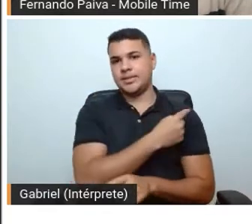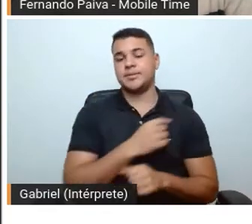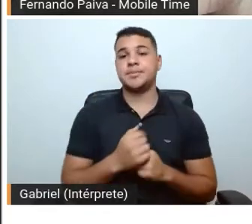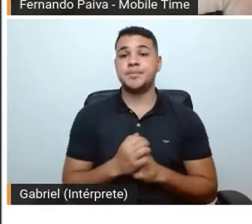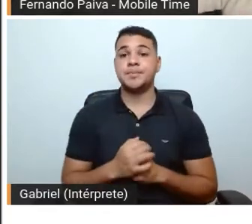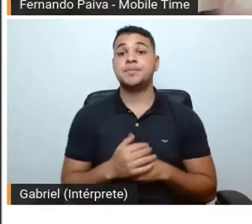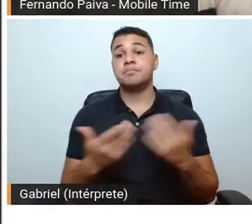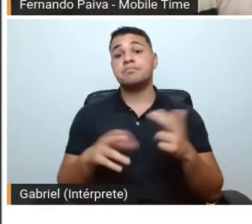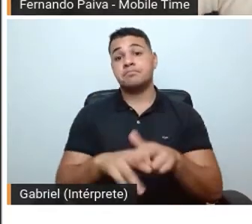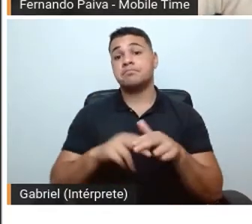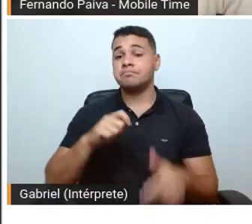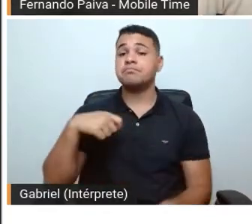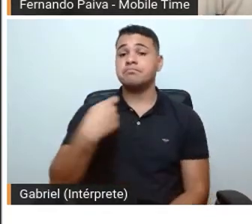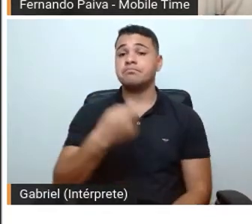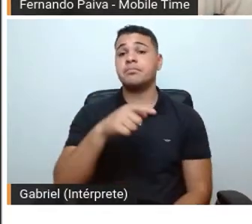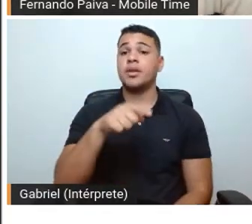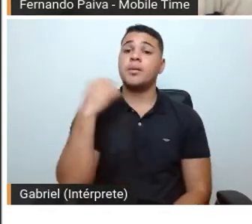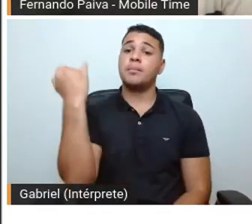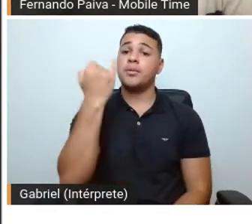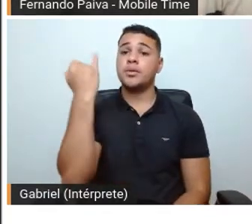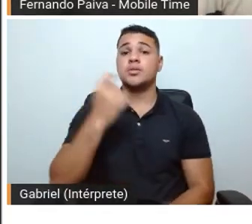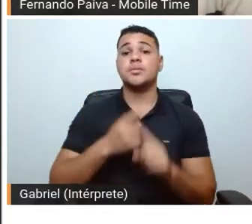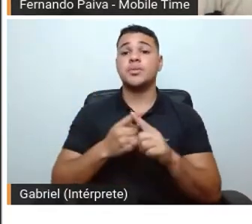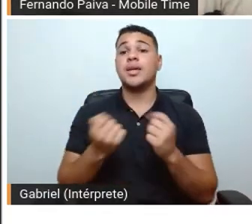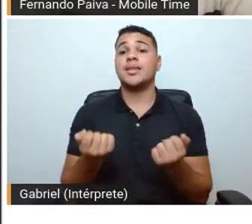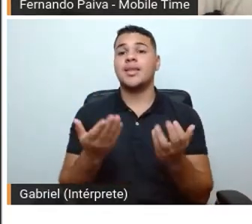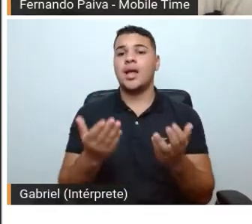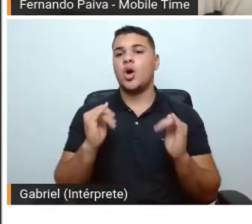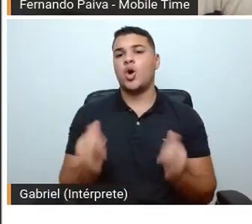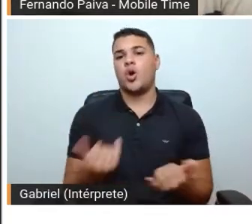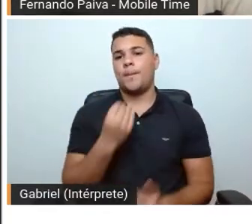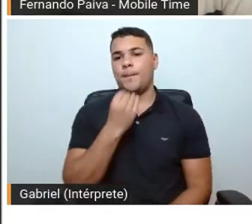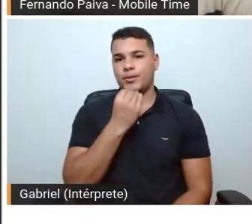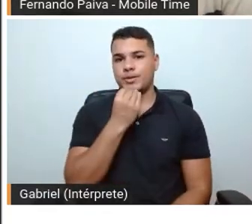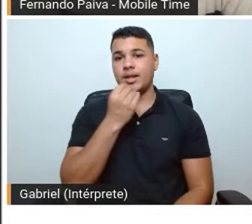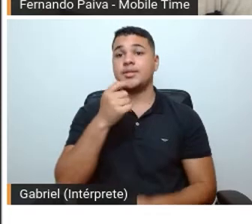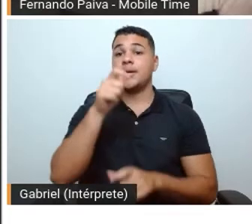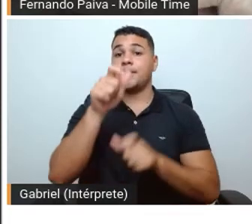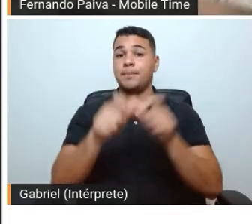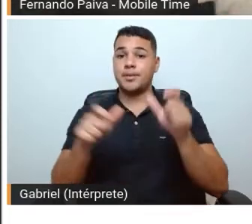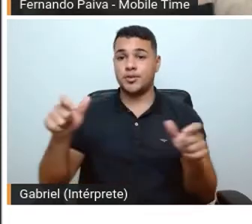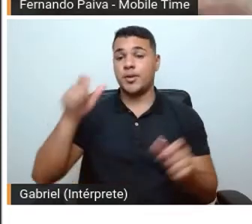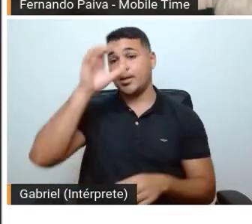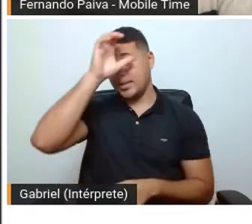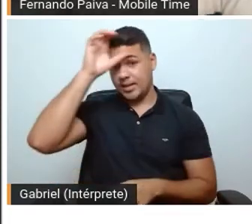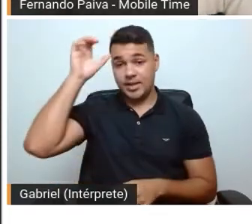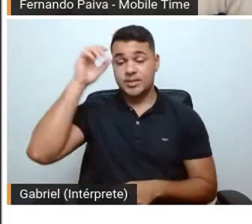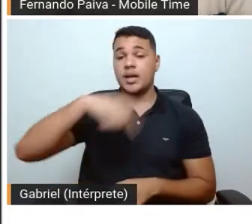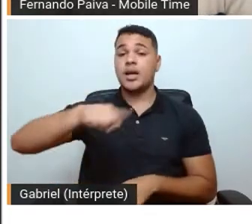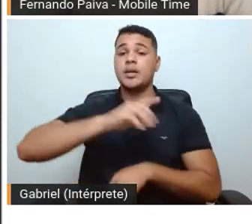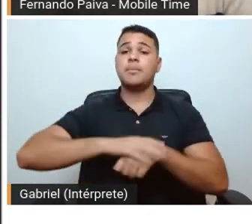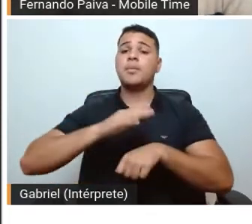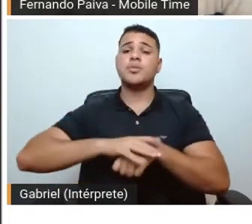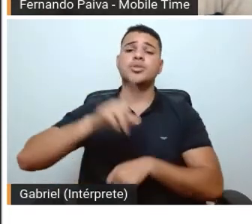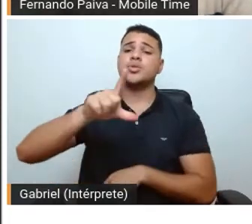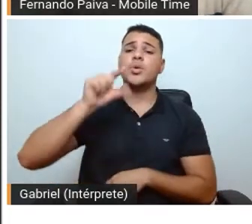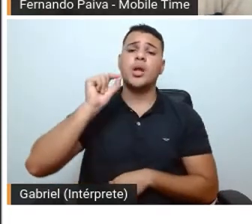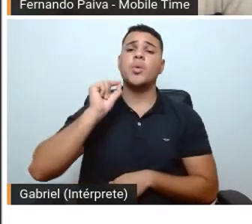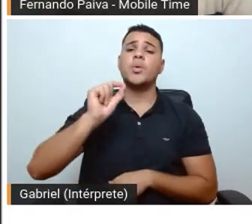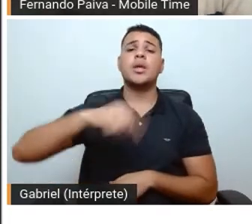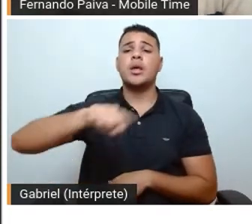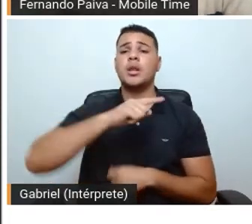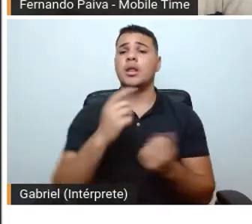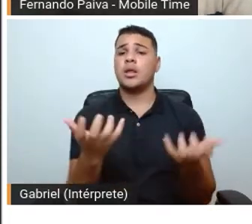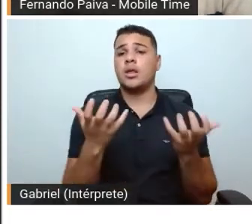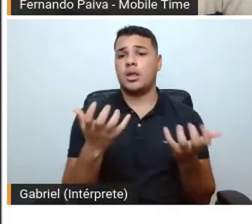muito inteligente porque dá oportunidade aí para o cliente com a marca a escolher como é que prefere fazia um